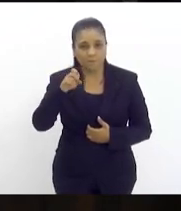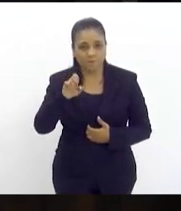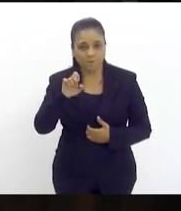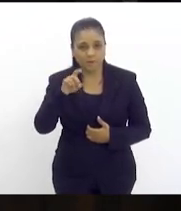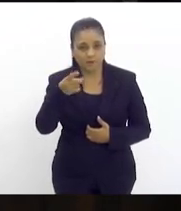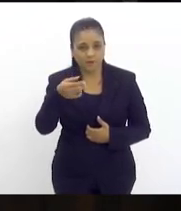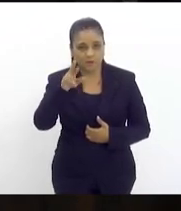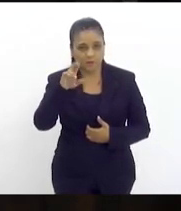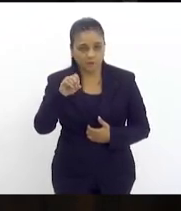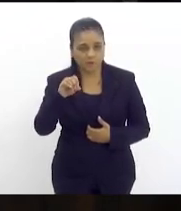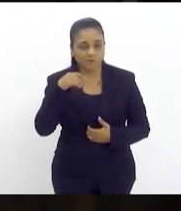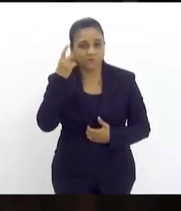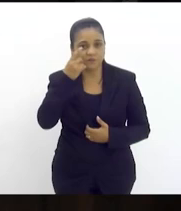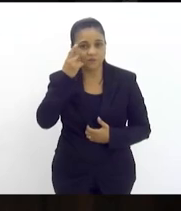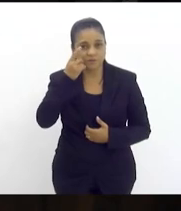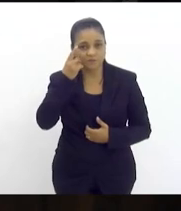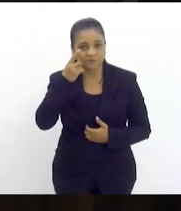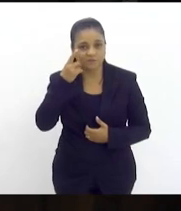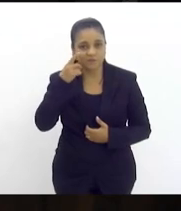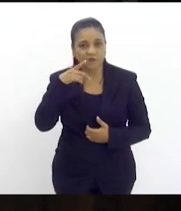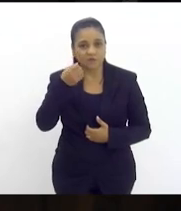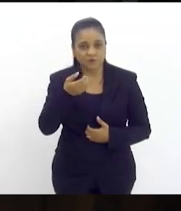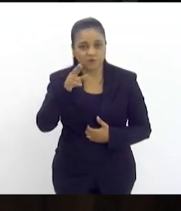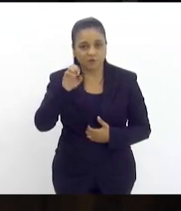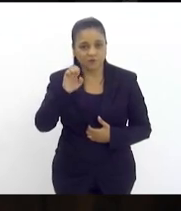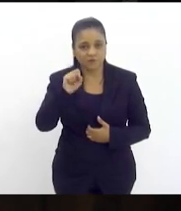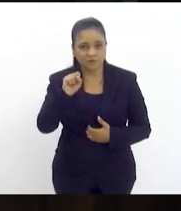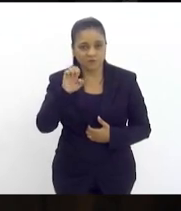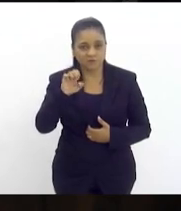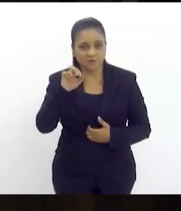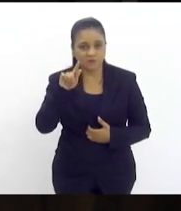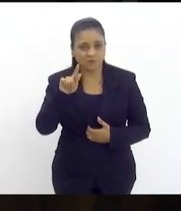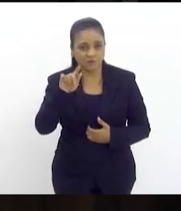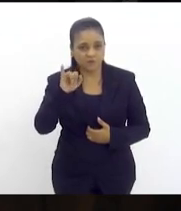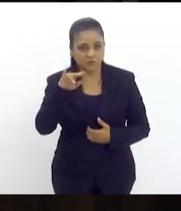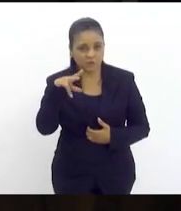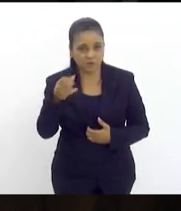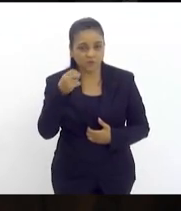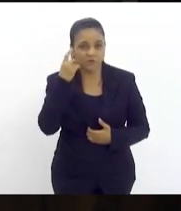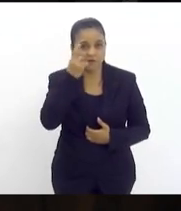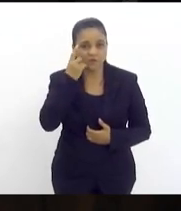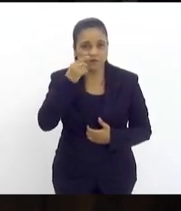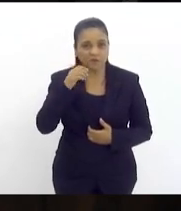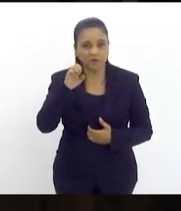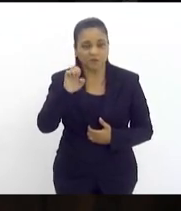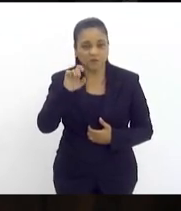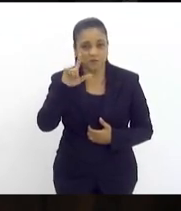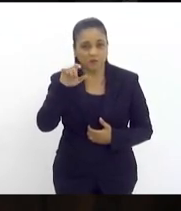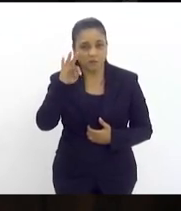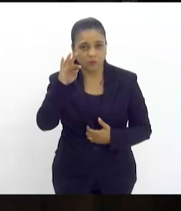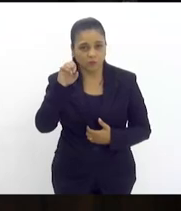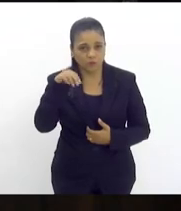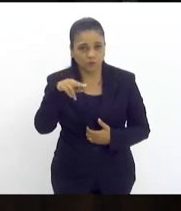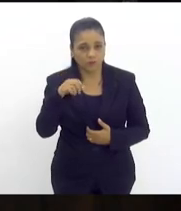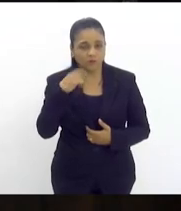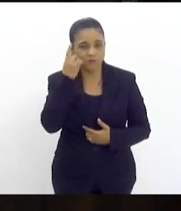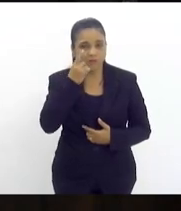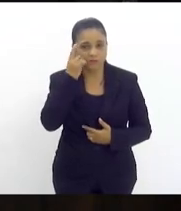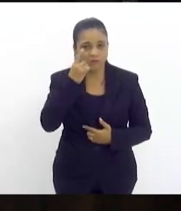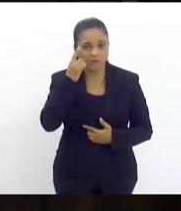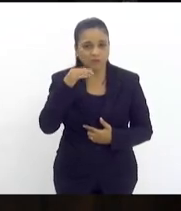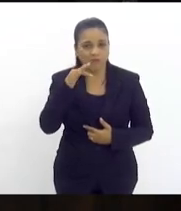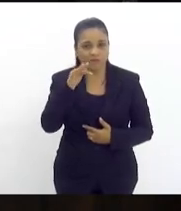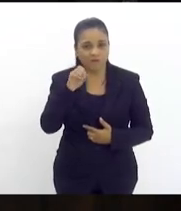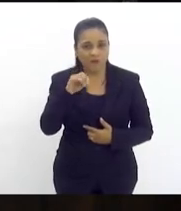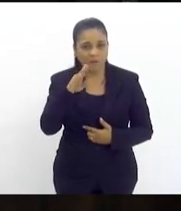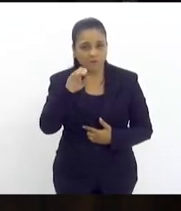Ricardo. Deputado Doutor Serginho. Deputado Elton Cristo. Deputado